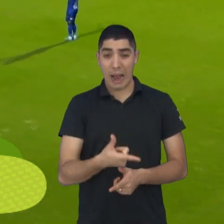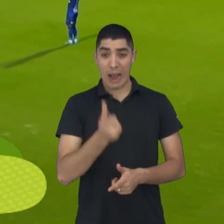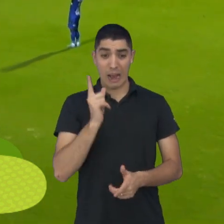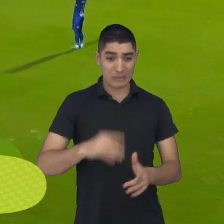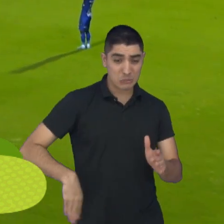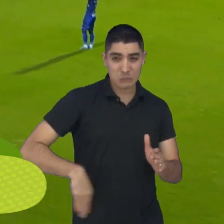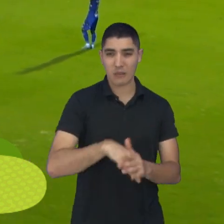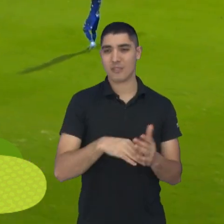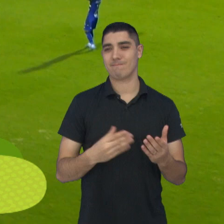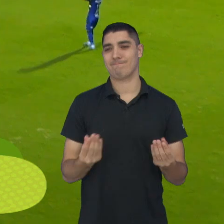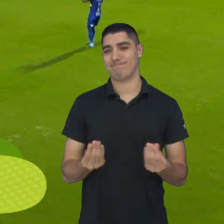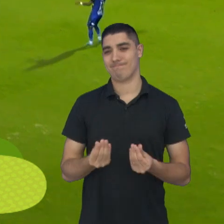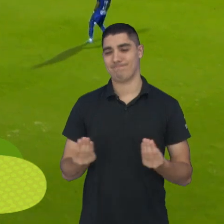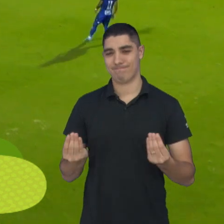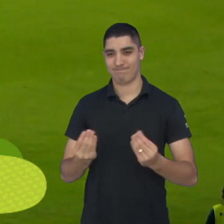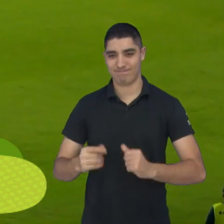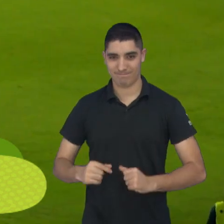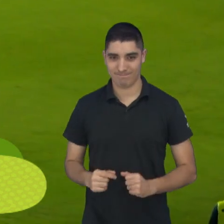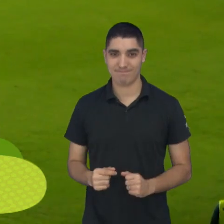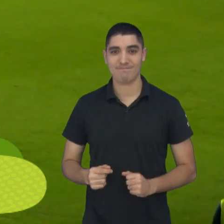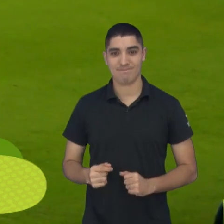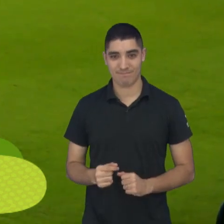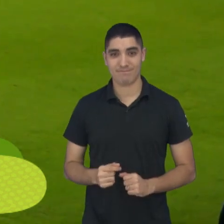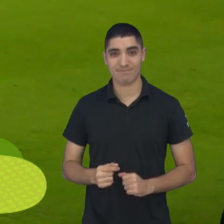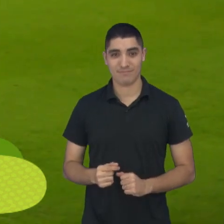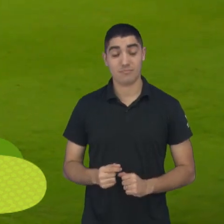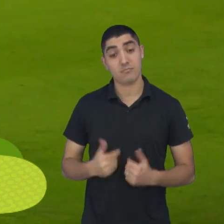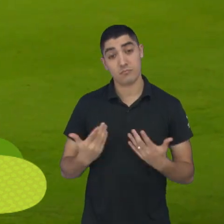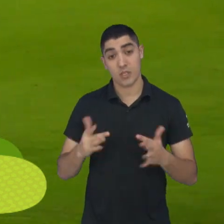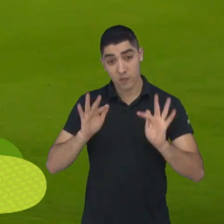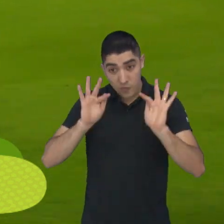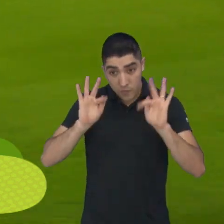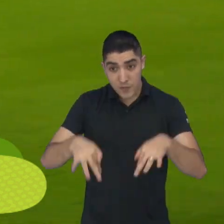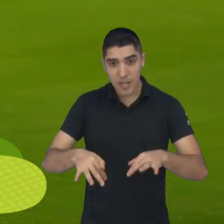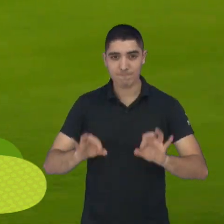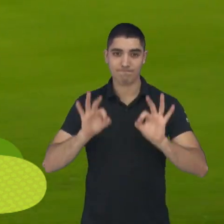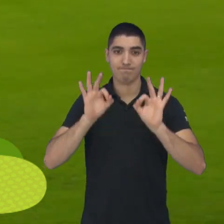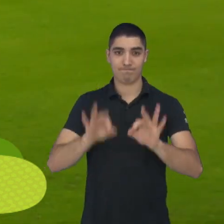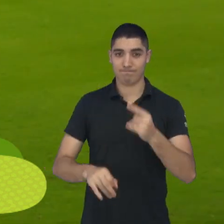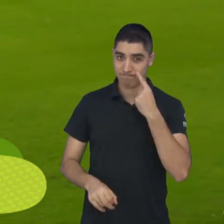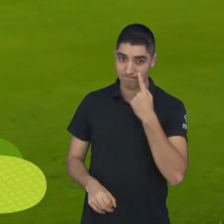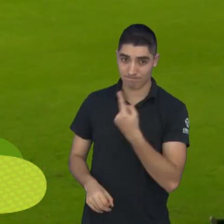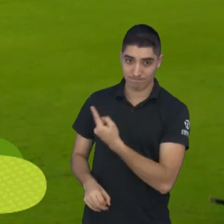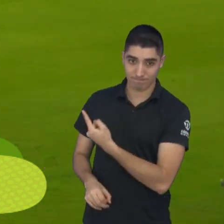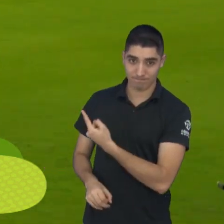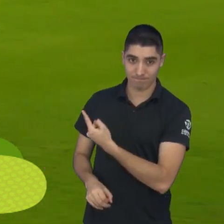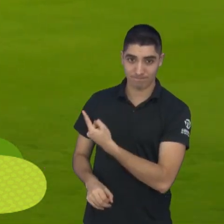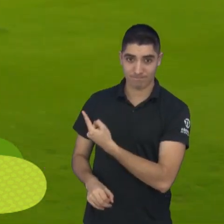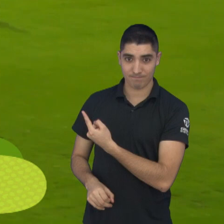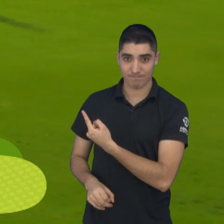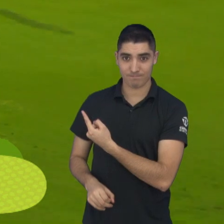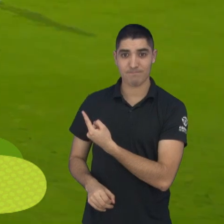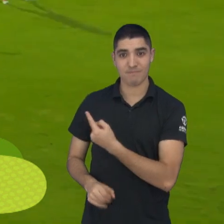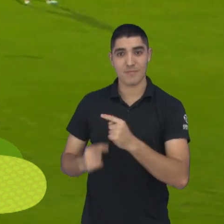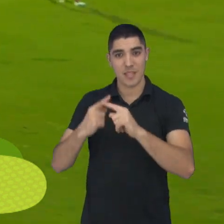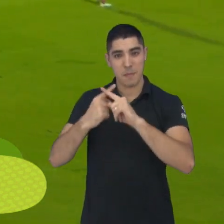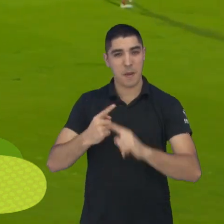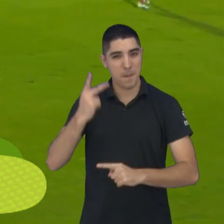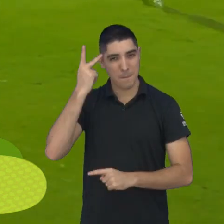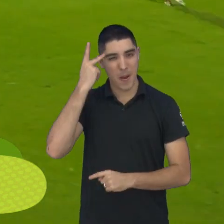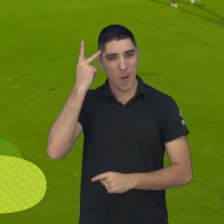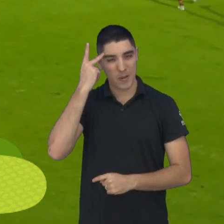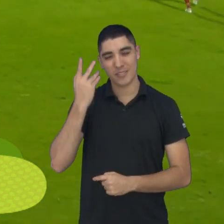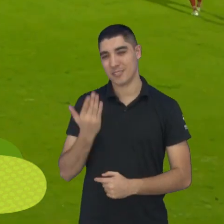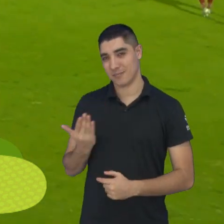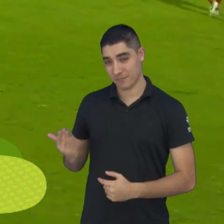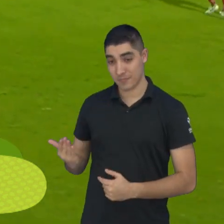hora da finalização. E assim terminou o duelo entre os finalistas da Série A3 do ano passado. São